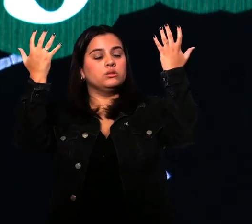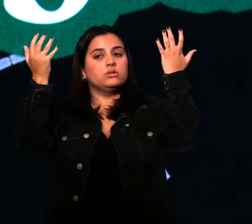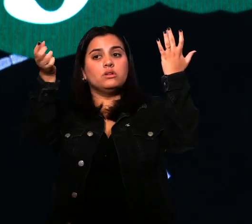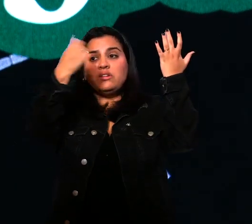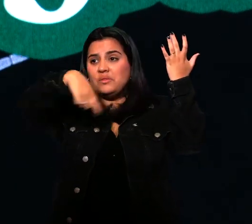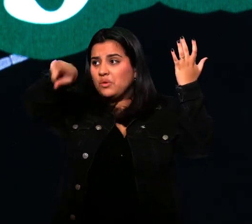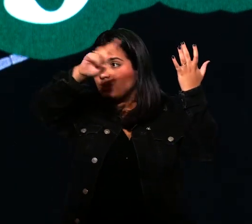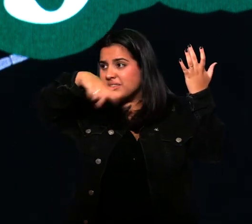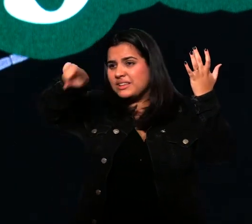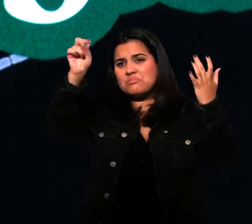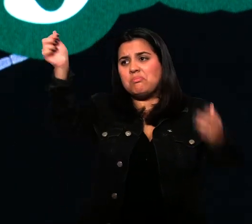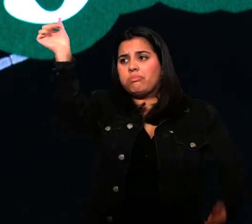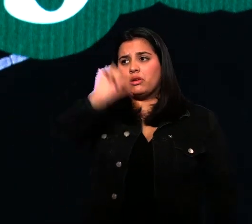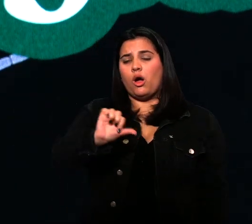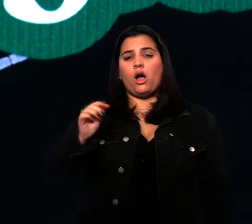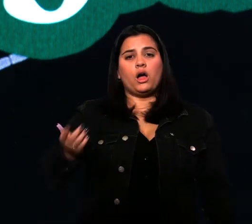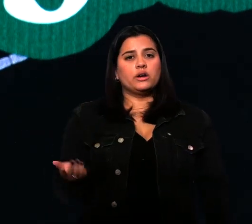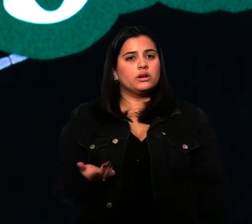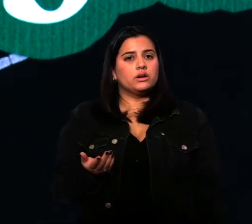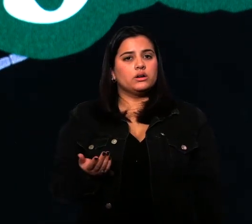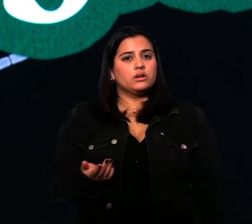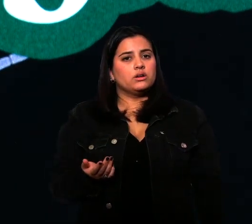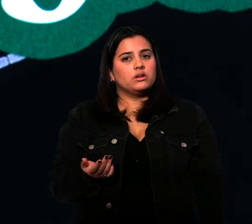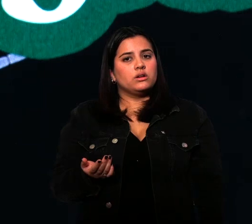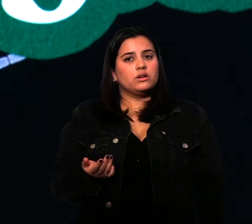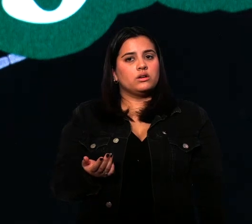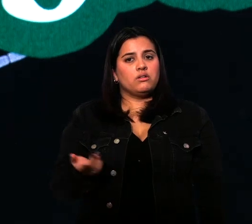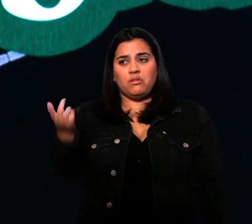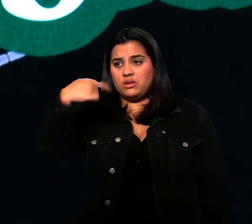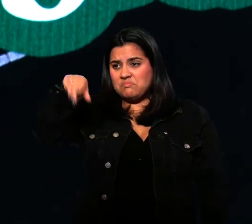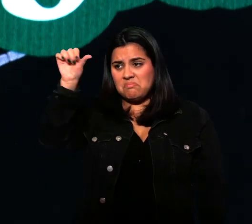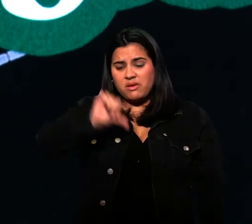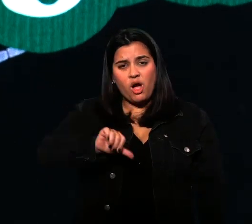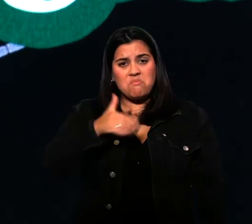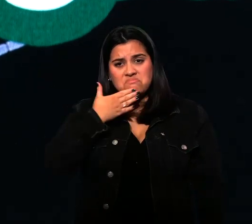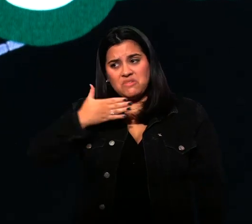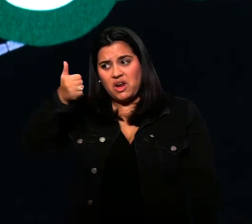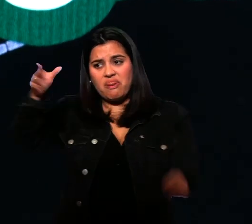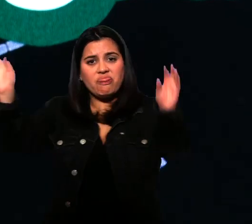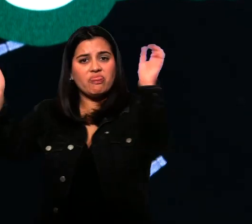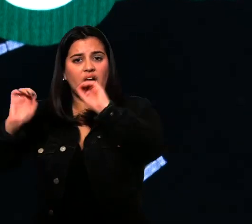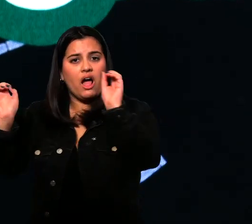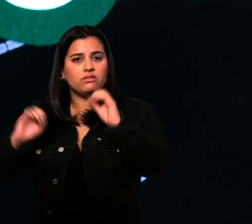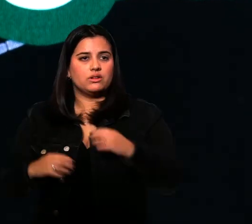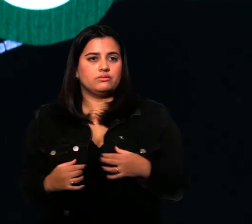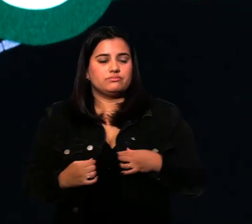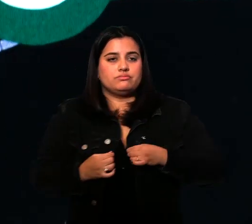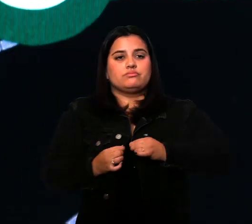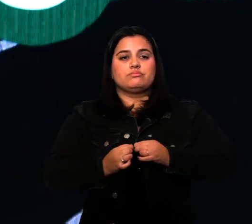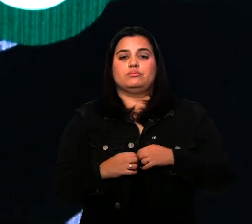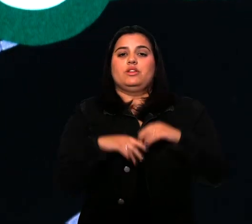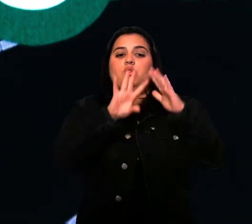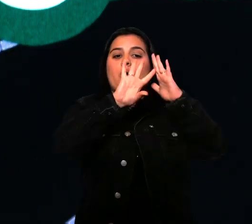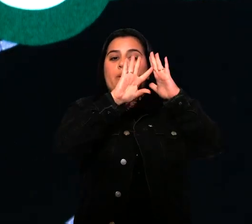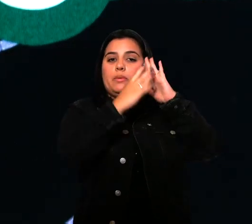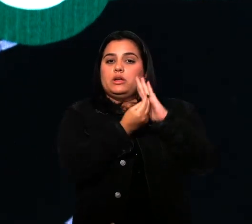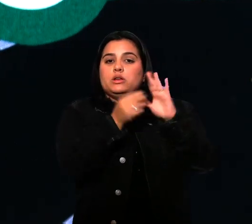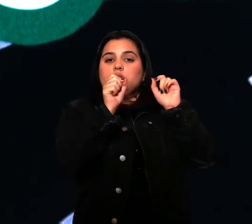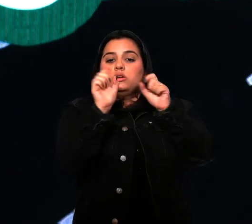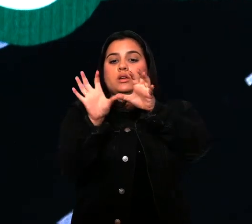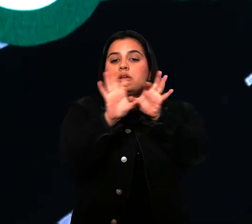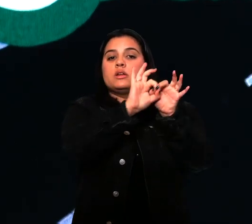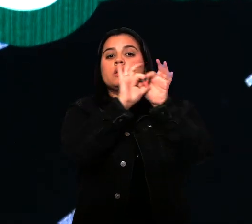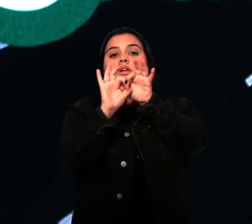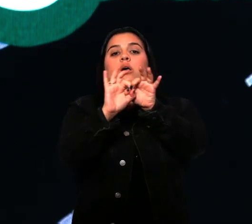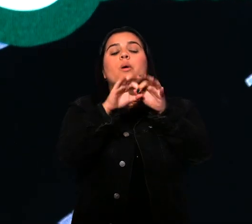vocês estão ficando piores, faz mais mal do que bem. E sabe, uma igreja ela se reúne de maneira coletiva, plural, para melhorar